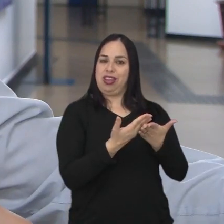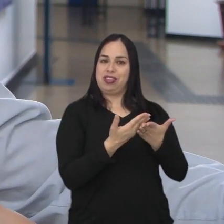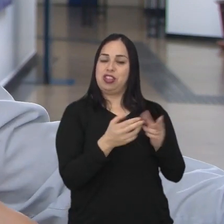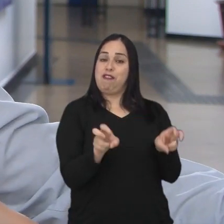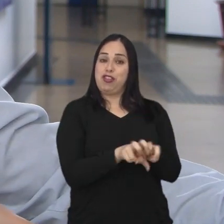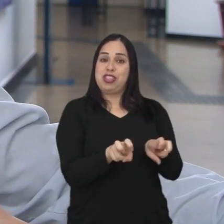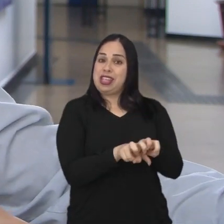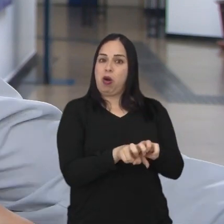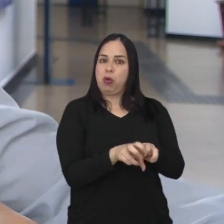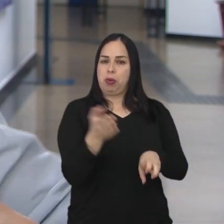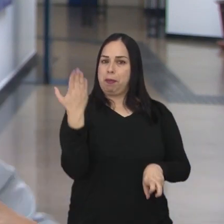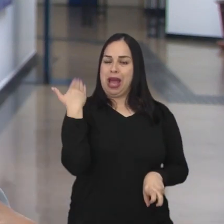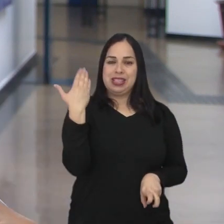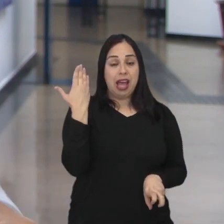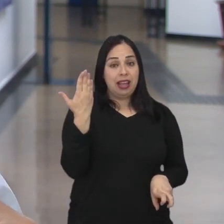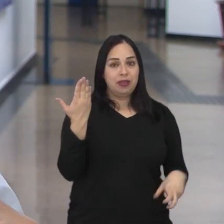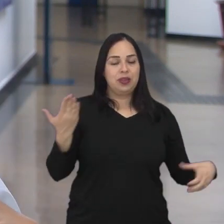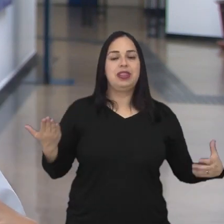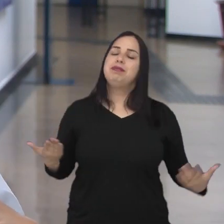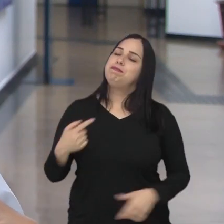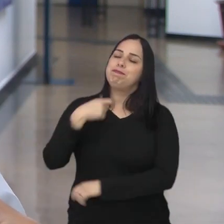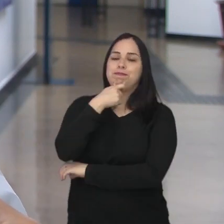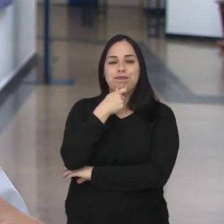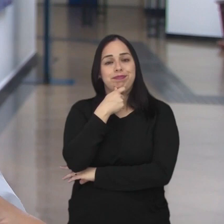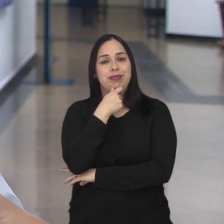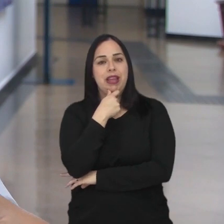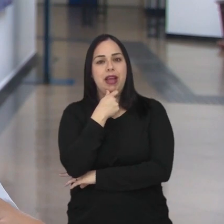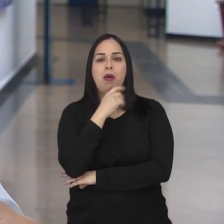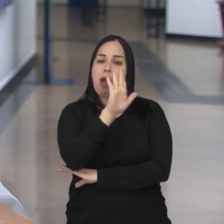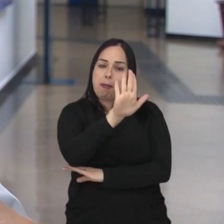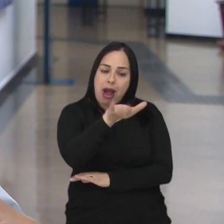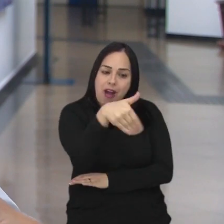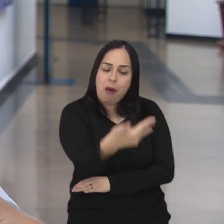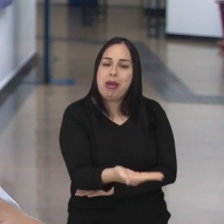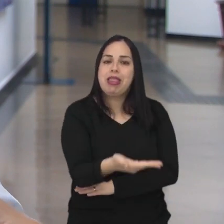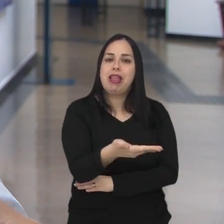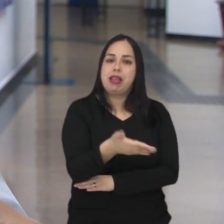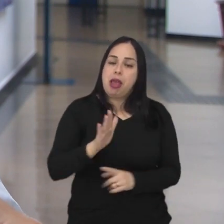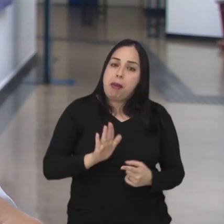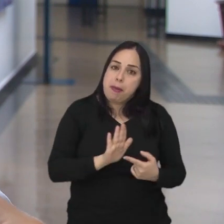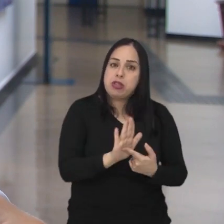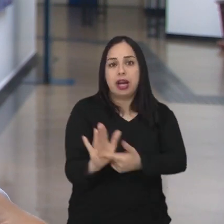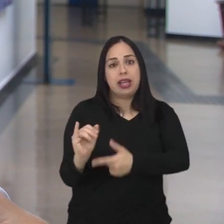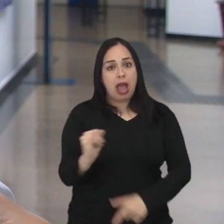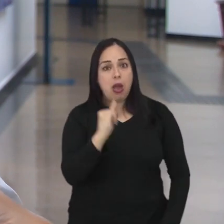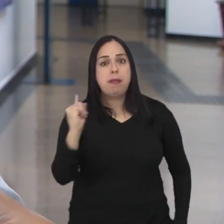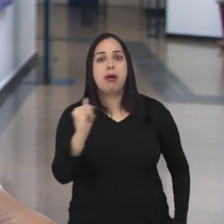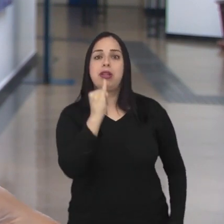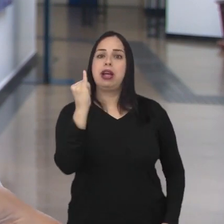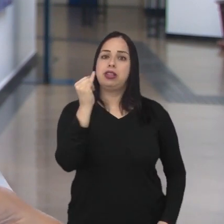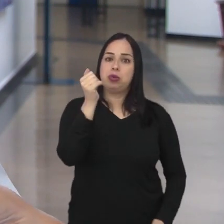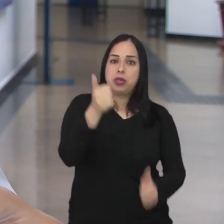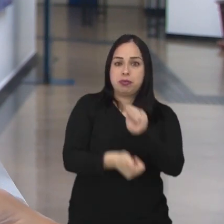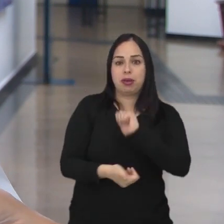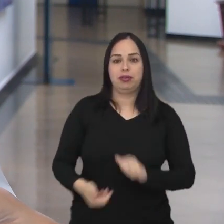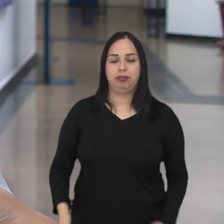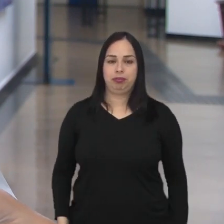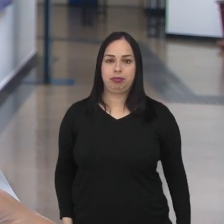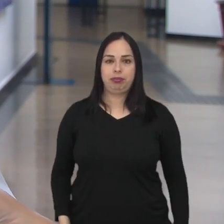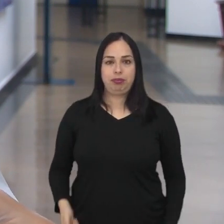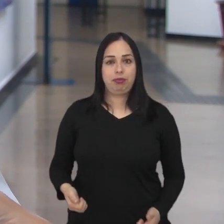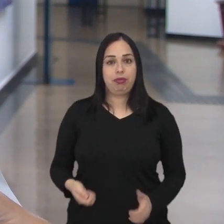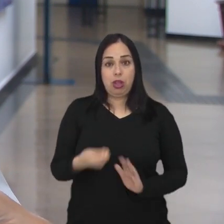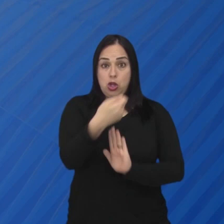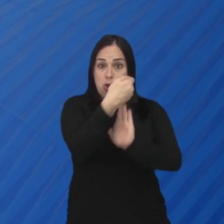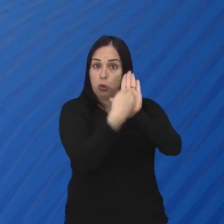escolinha quando era presidente de bairro, uma escolinha de futsal no nosso bairro. Então, eu falei, é uma forma de homenagear e de mostrar a importância desse esporte para o